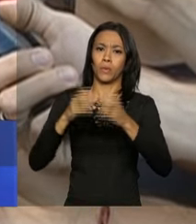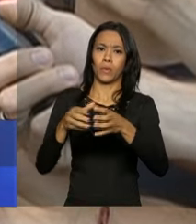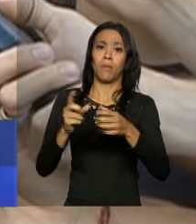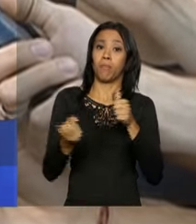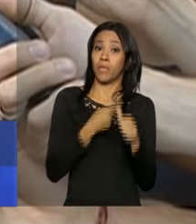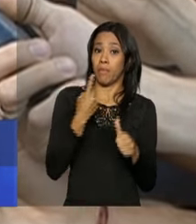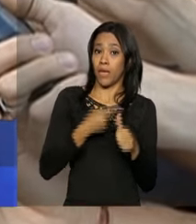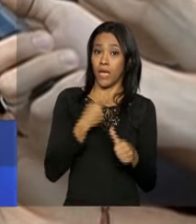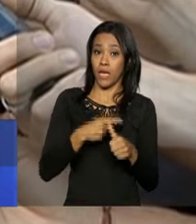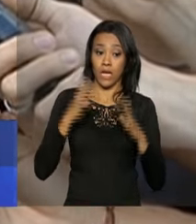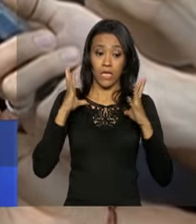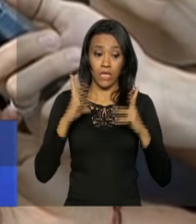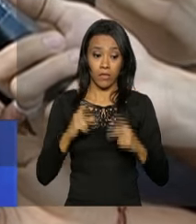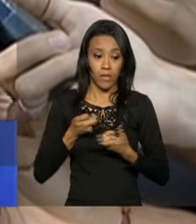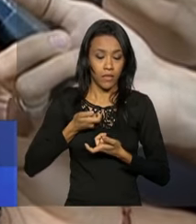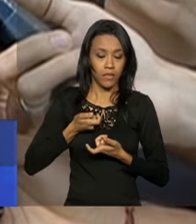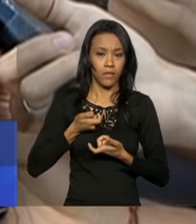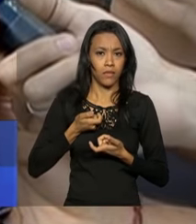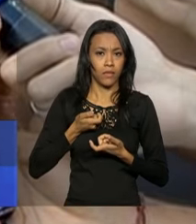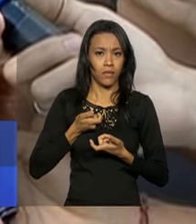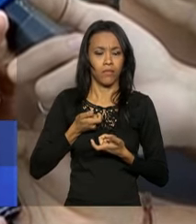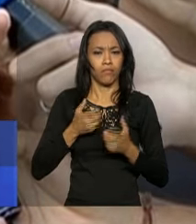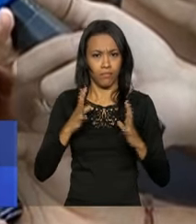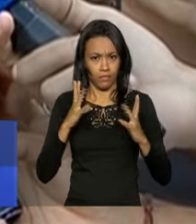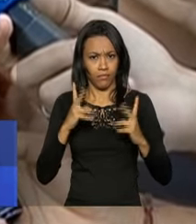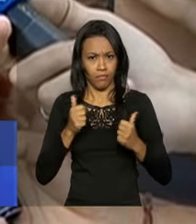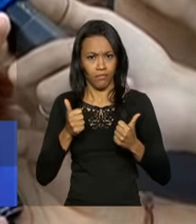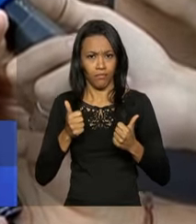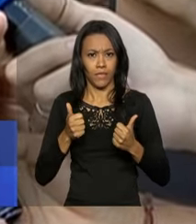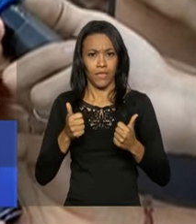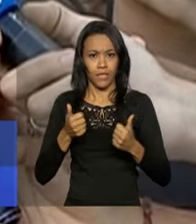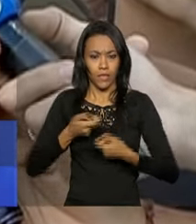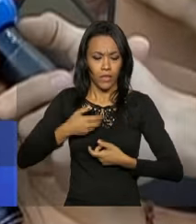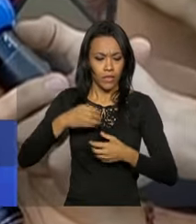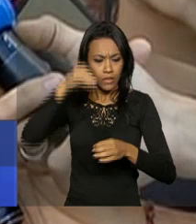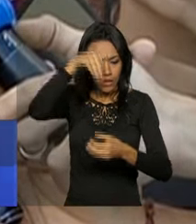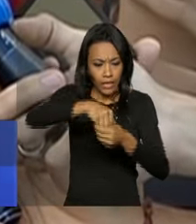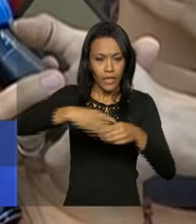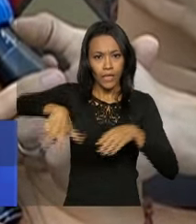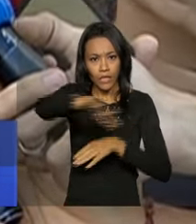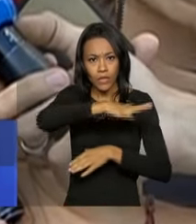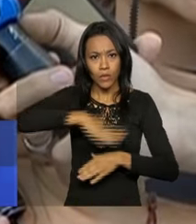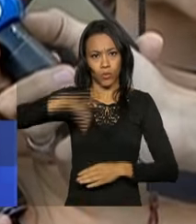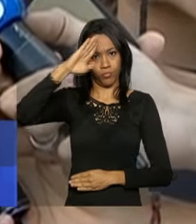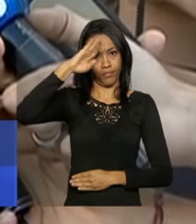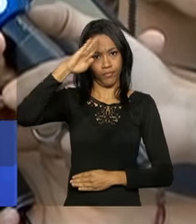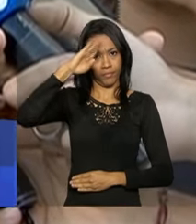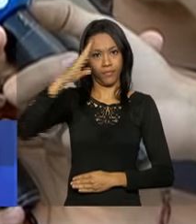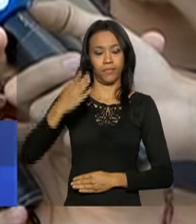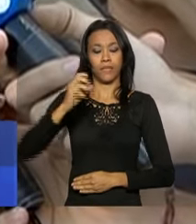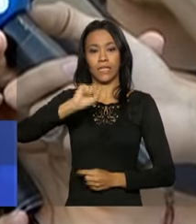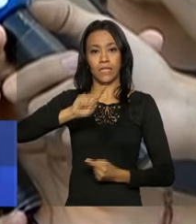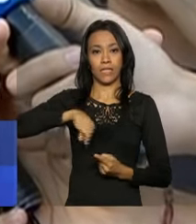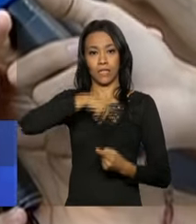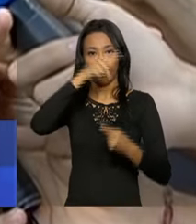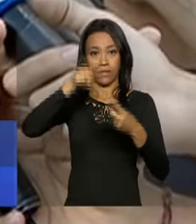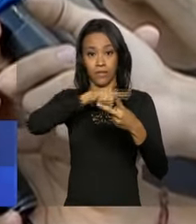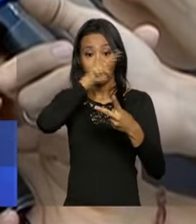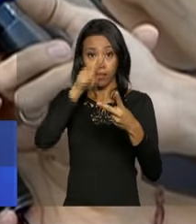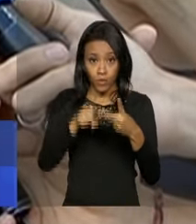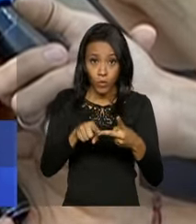limpeza dos imóveis das Forças Armadas. Na segunda etapa, nós